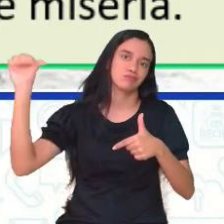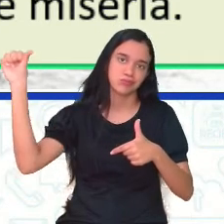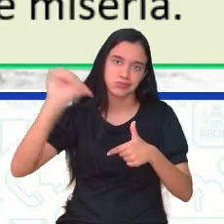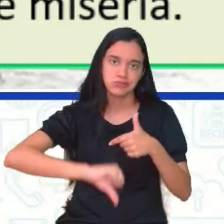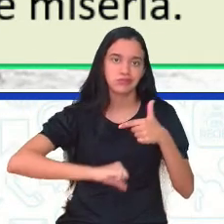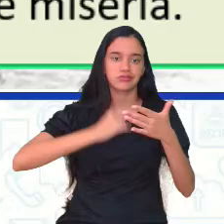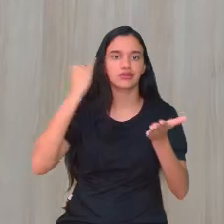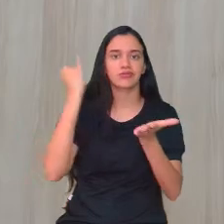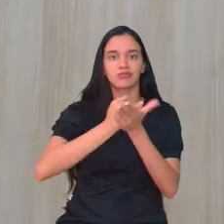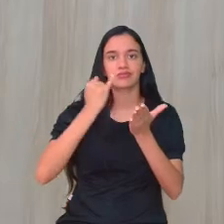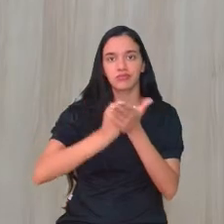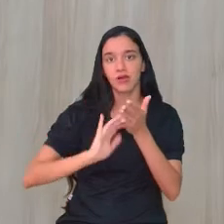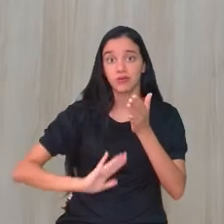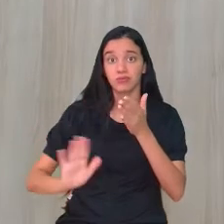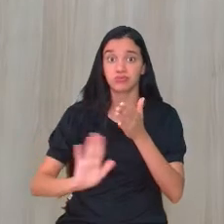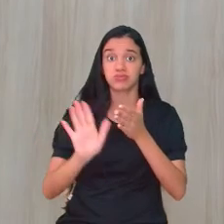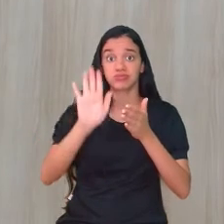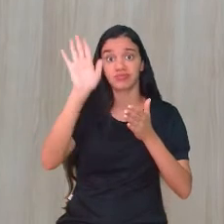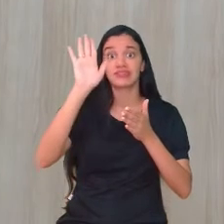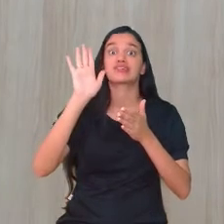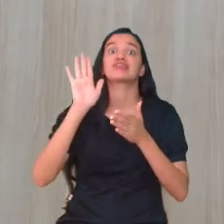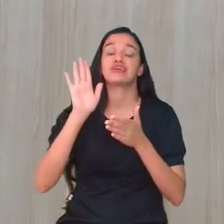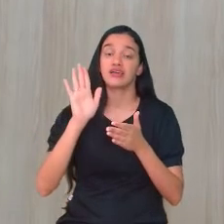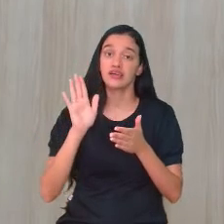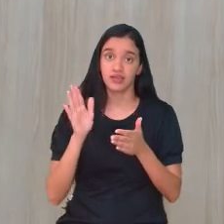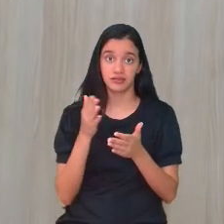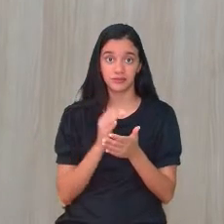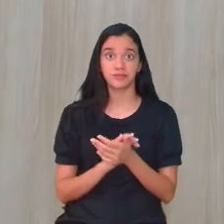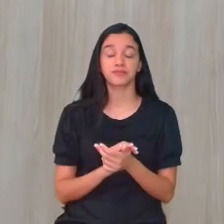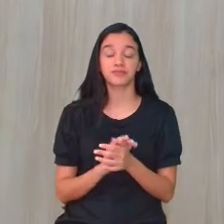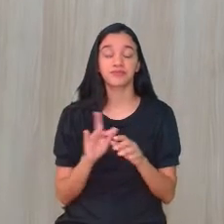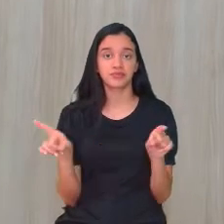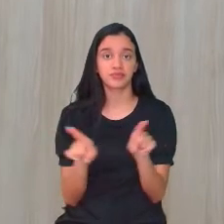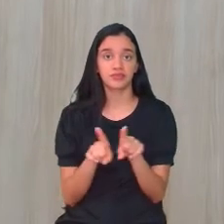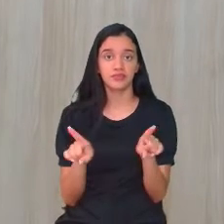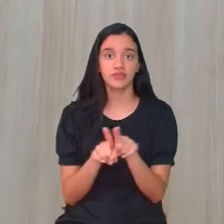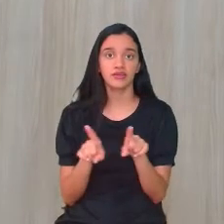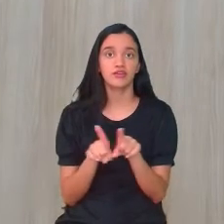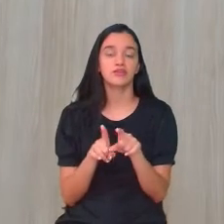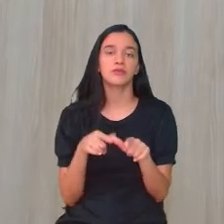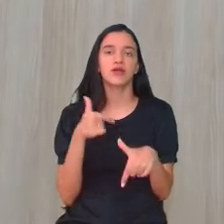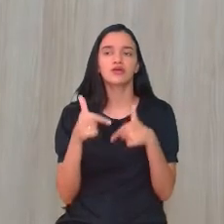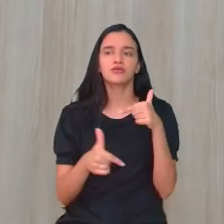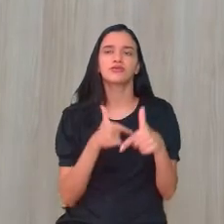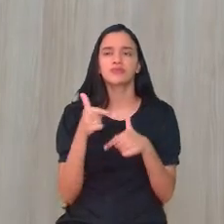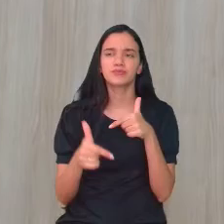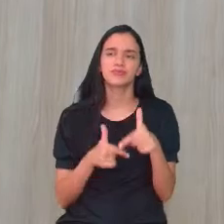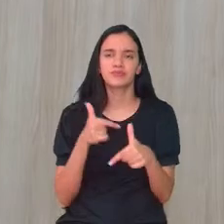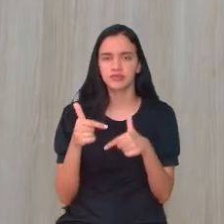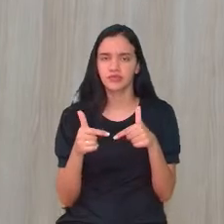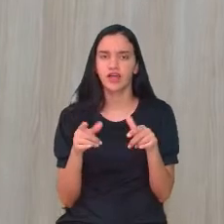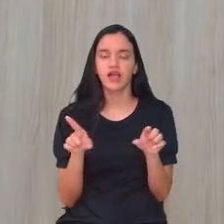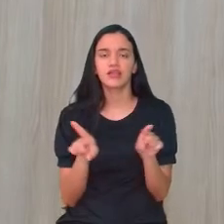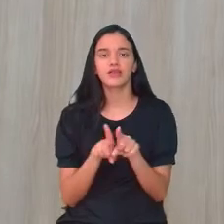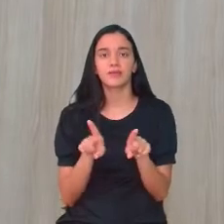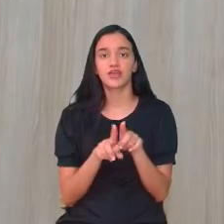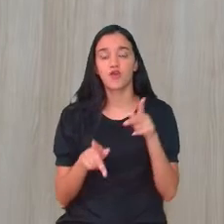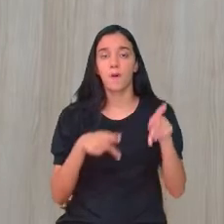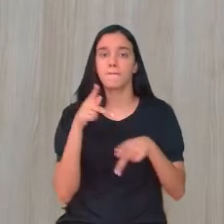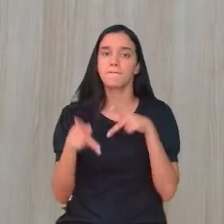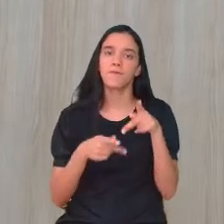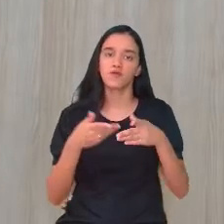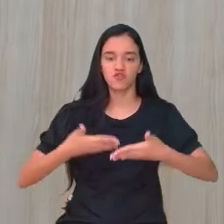né? A carestia muito grande pela inflação e desemprego, isso aqui vai implicar em povo